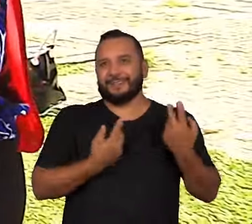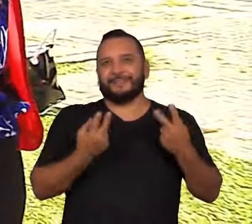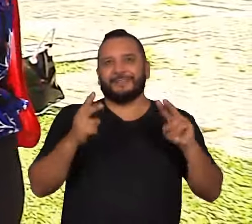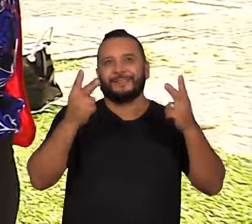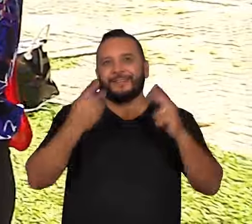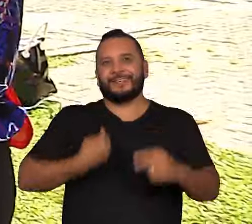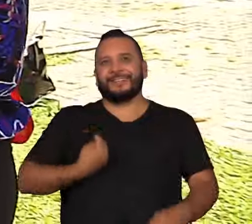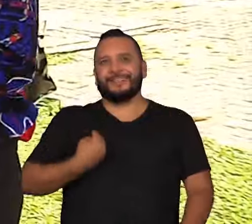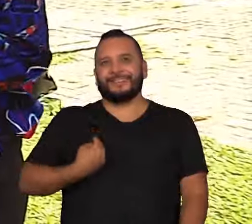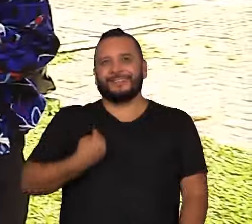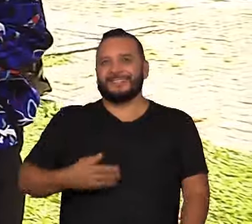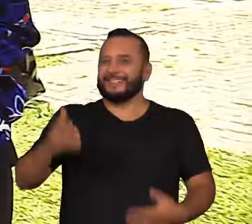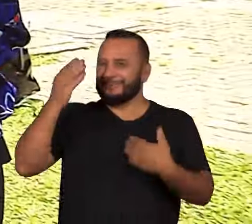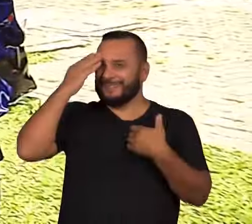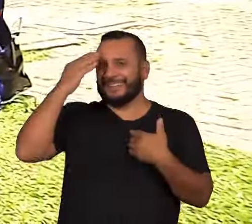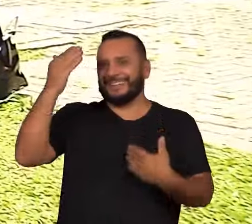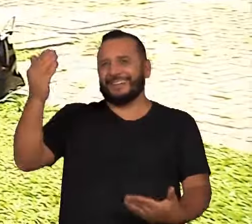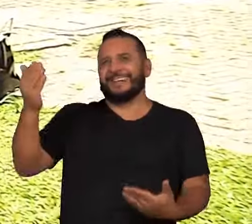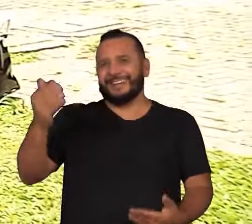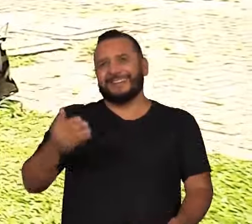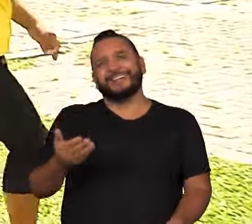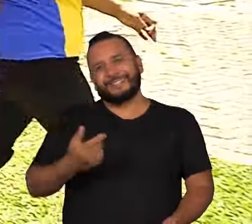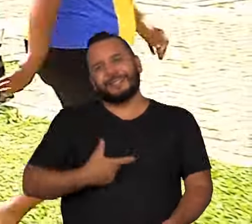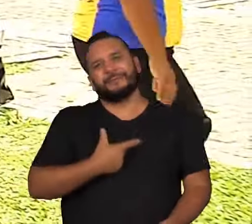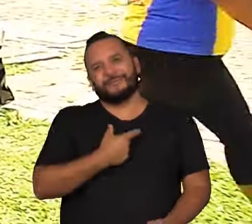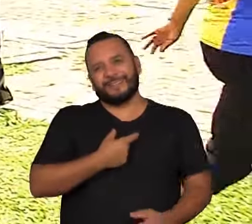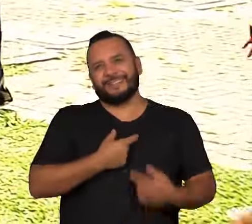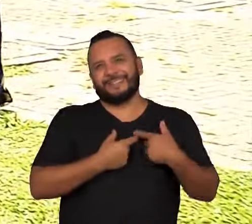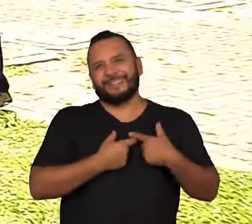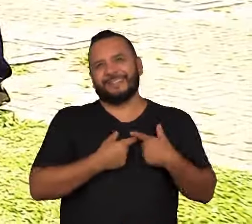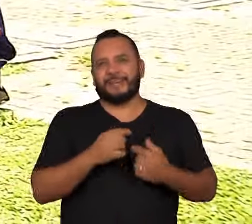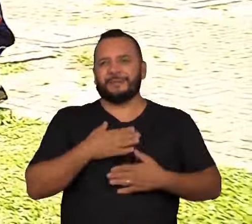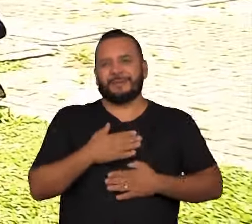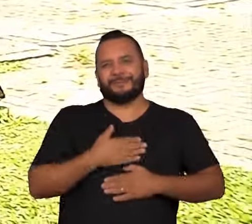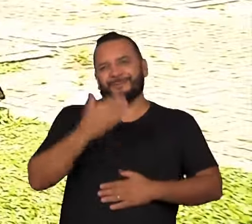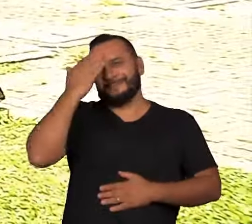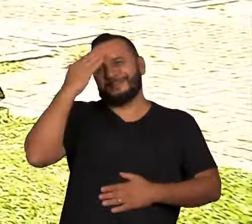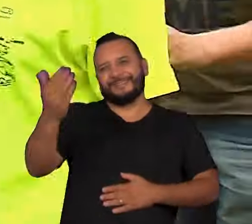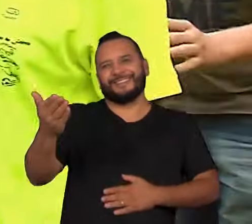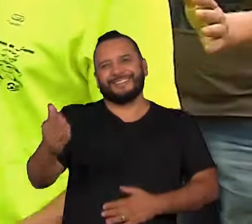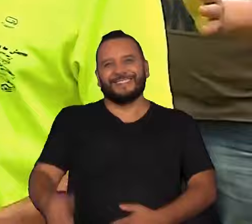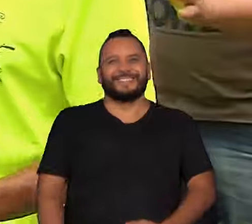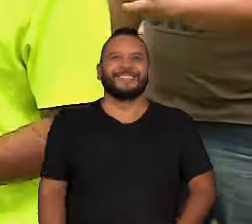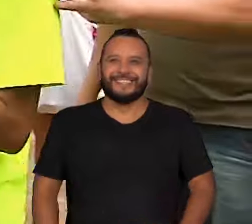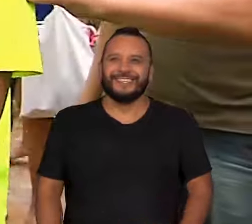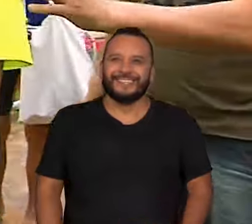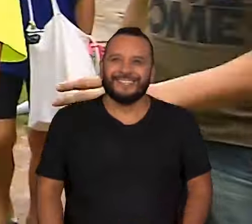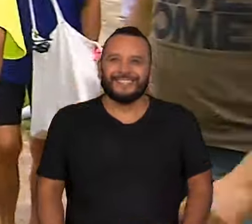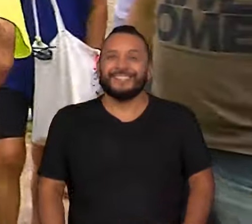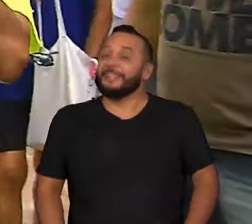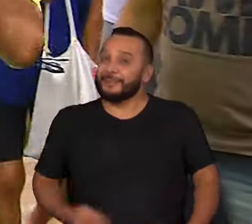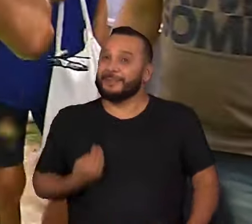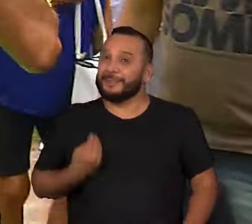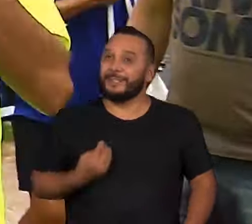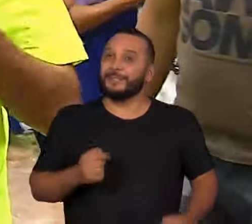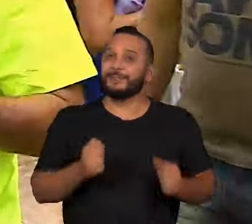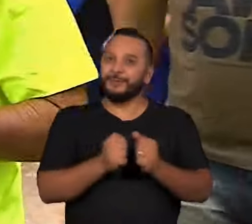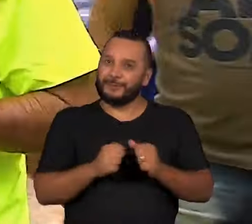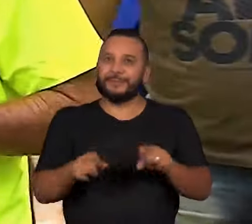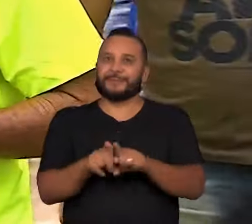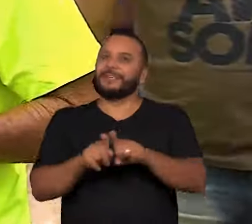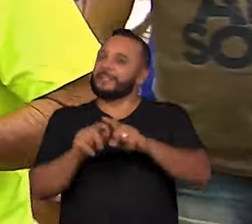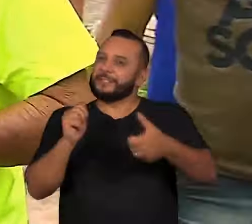vida. Obrigada, viu? Participar é bom, mas uma medalhinha não faz mal para ninguém, aí, né? Aí sim, com certeza. Além da convivência, o esporte